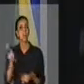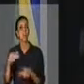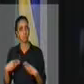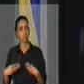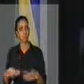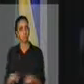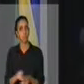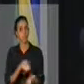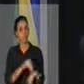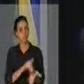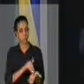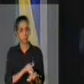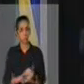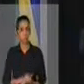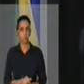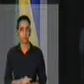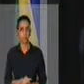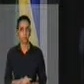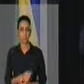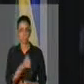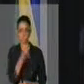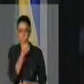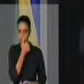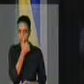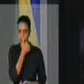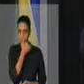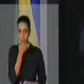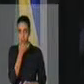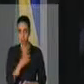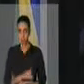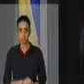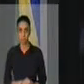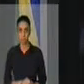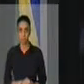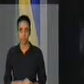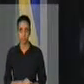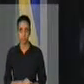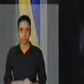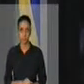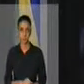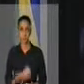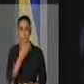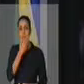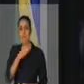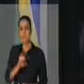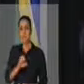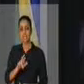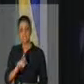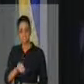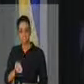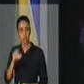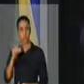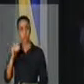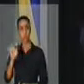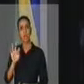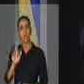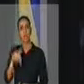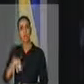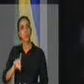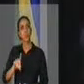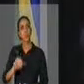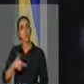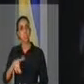assessor parlamentar. Agradecer aqui a participação do Sérgio, da Fundação Cristiano